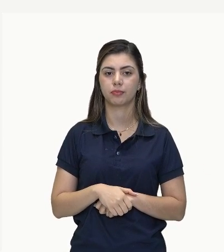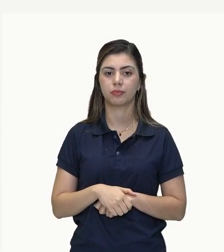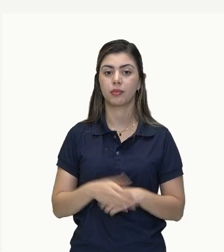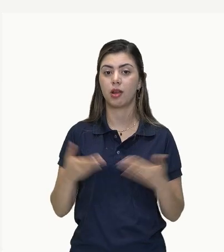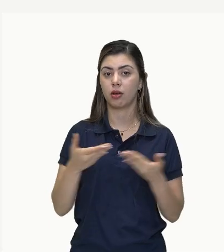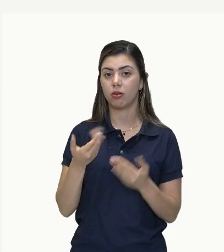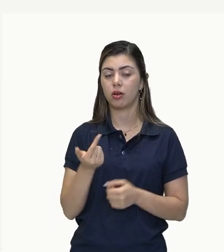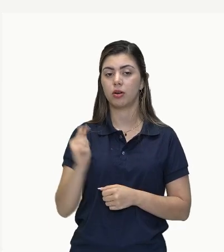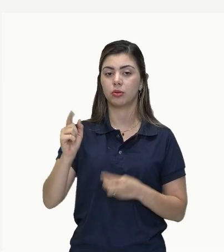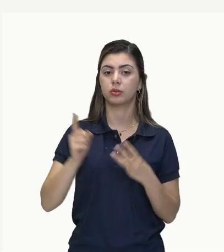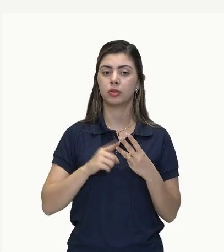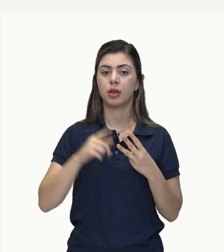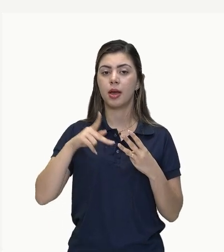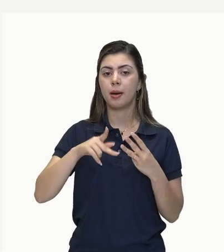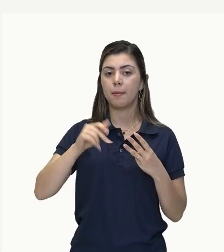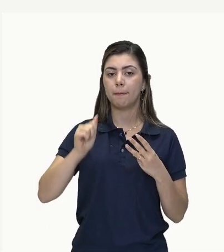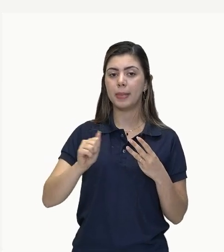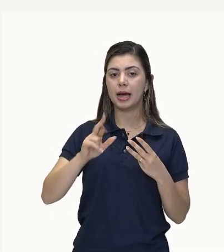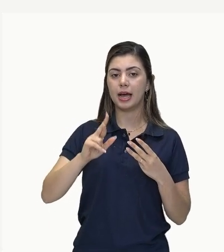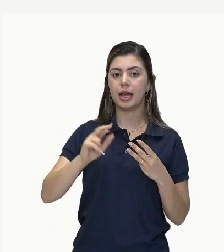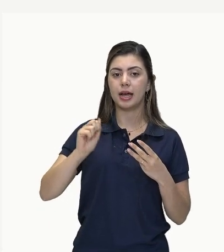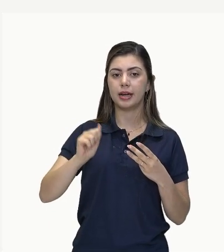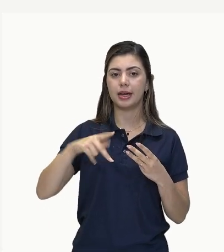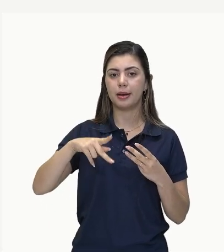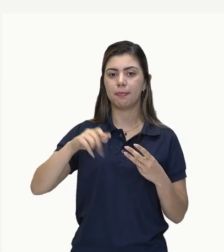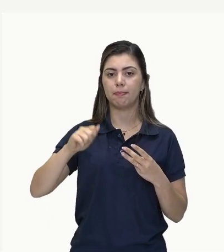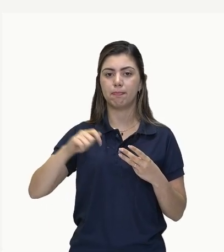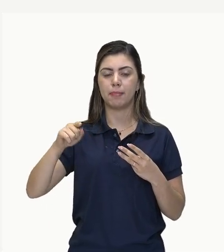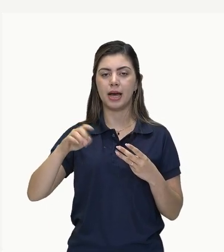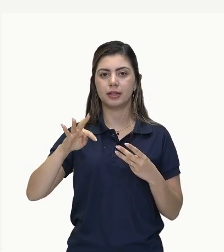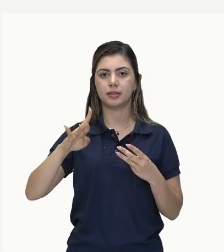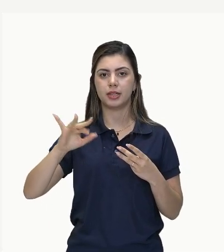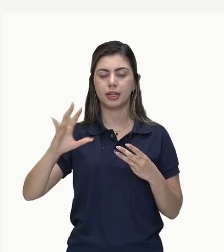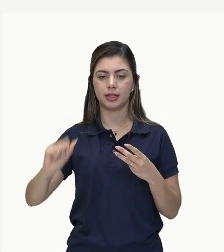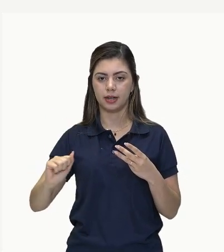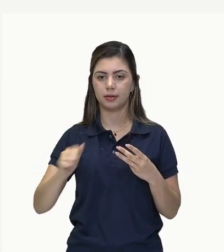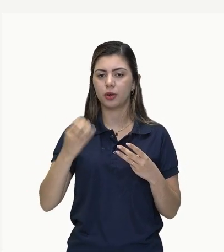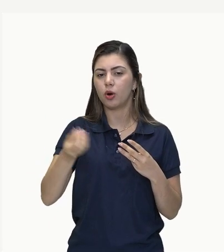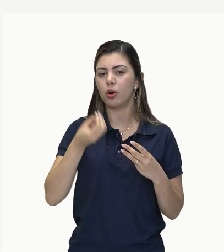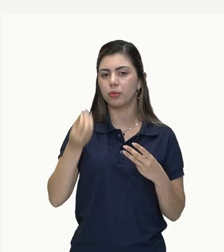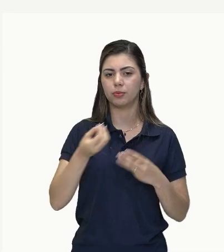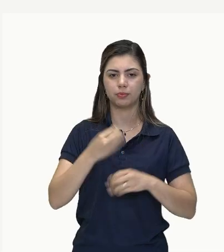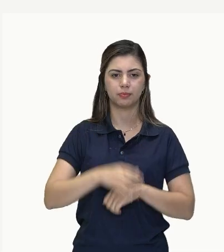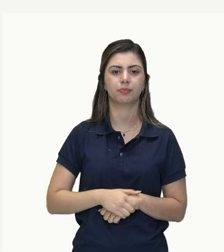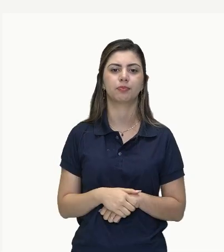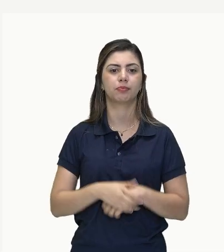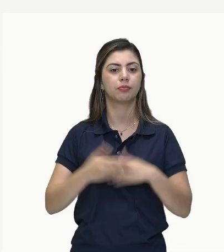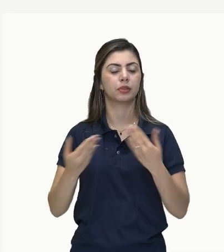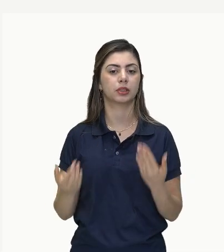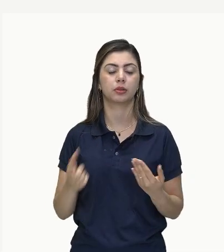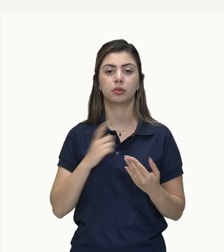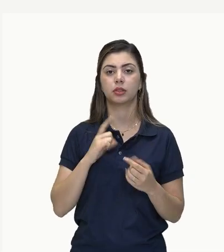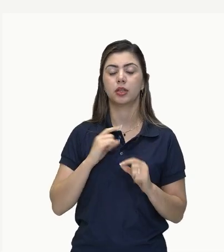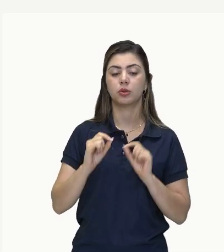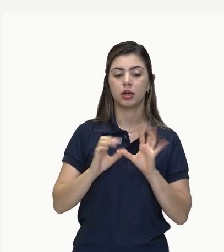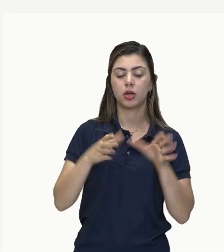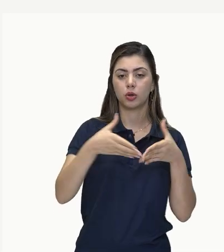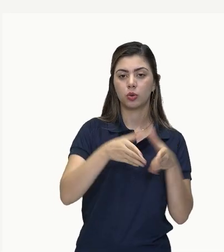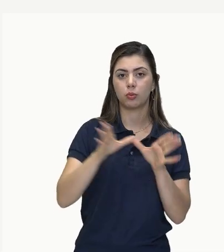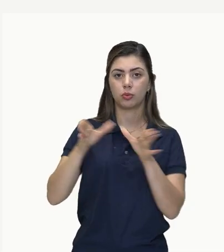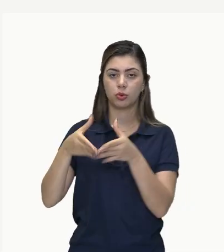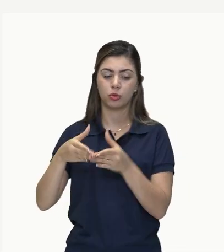especiação parapátrica. Olha só, nesse caso, ocorre quando duas populações de uma